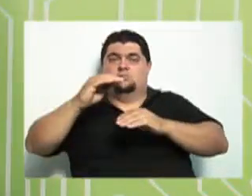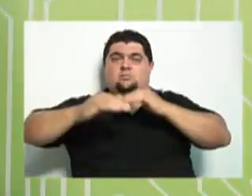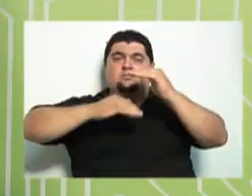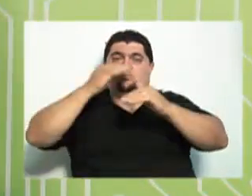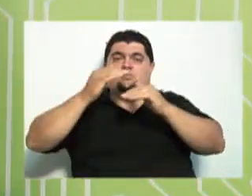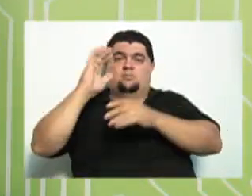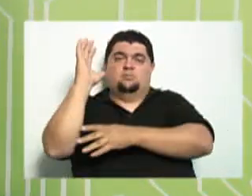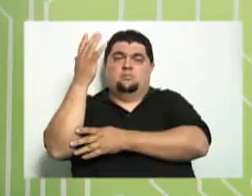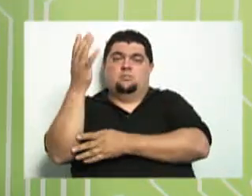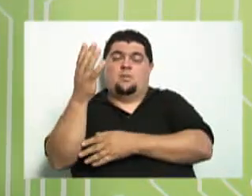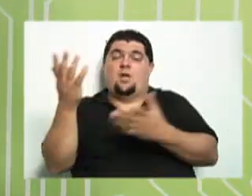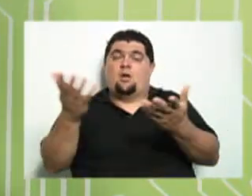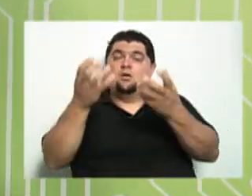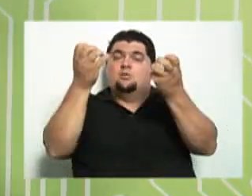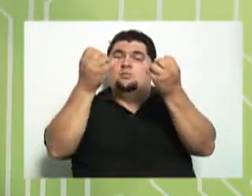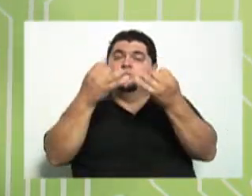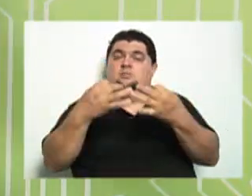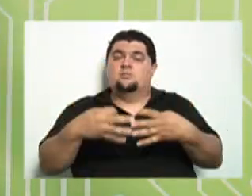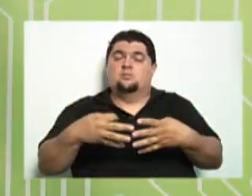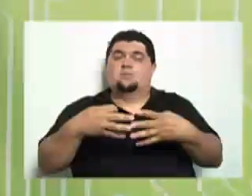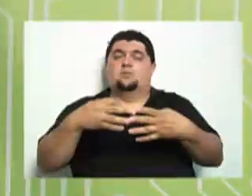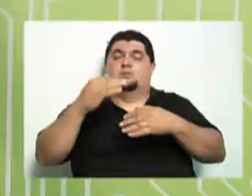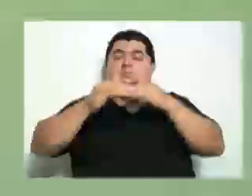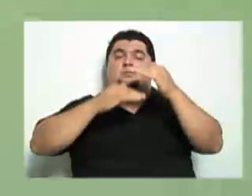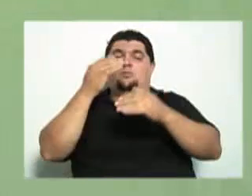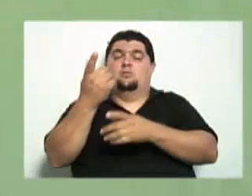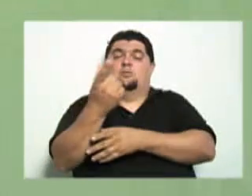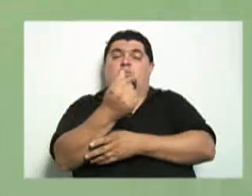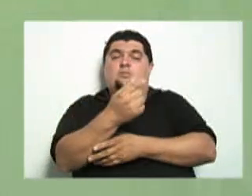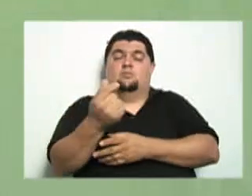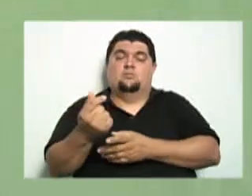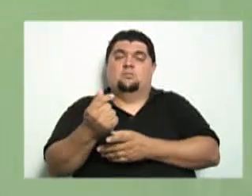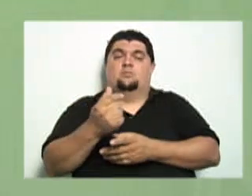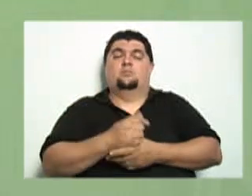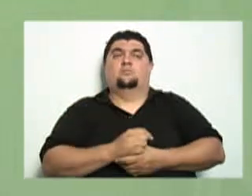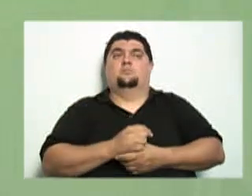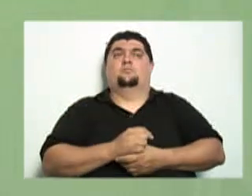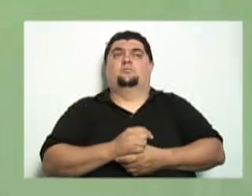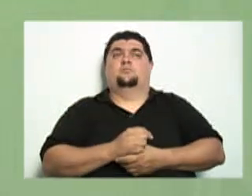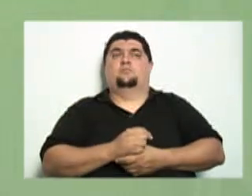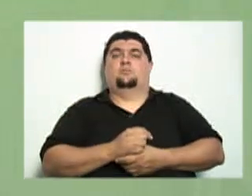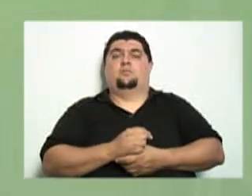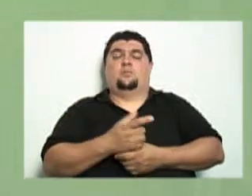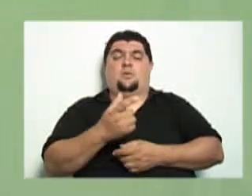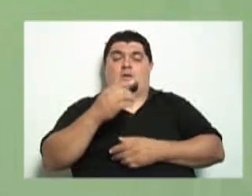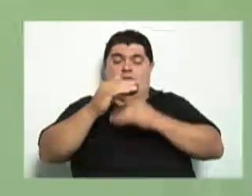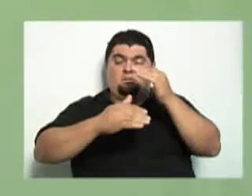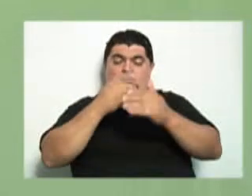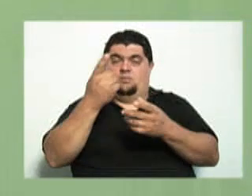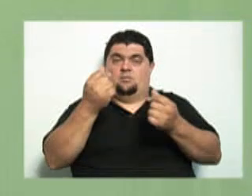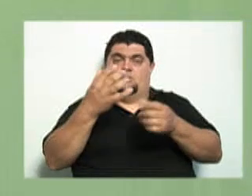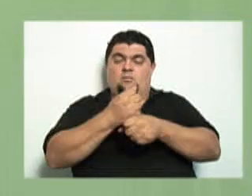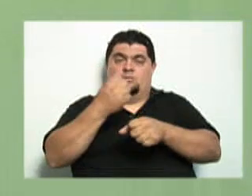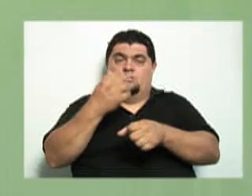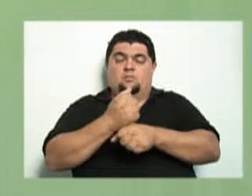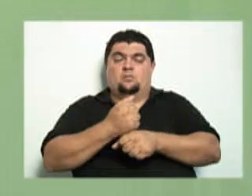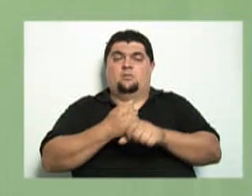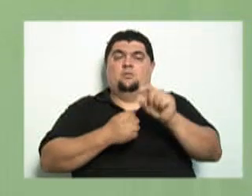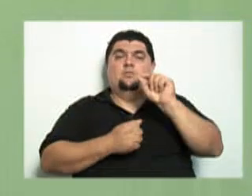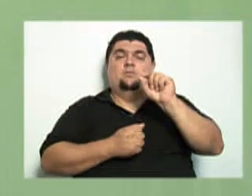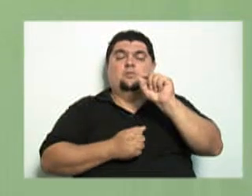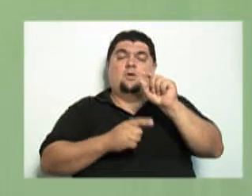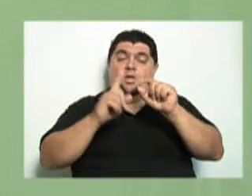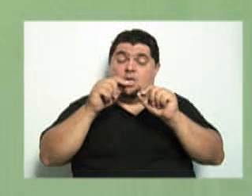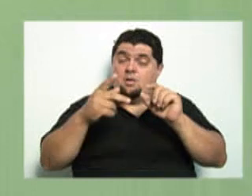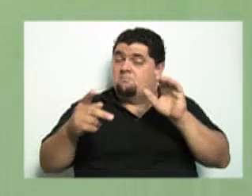ambiental. Vamos falar agora do desenvolvimento econômico. A gente vê que o desenvolvimento econômico, ele